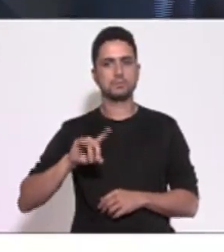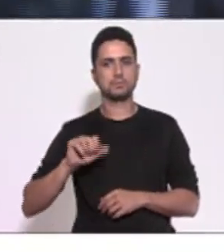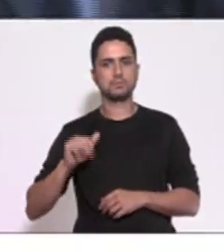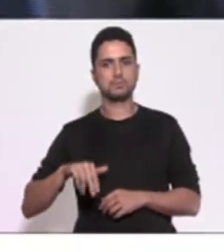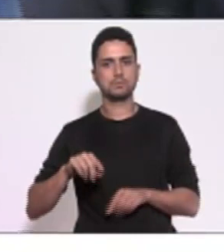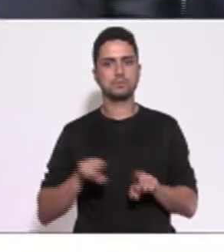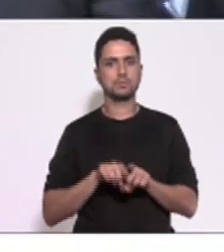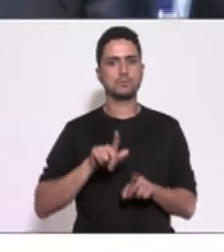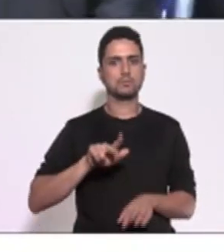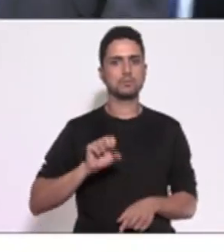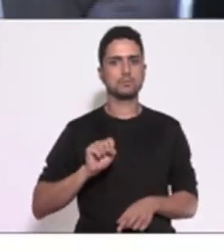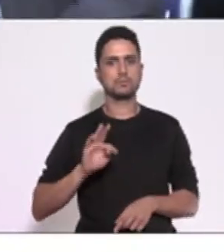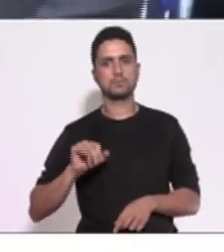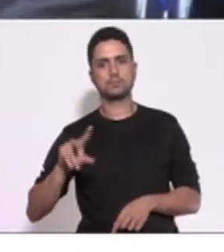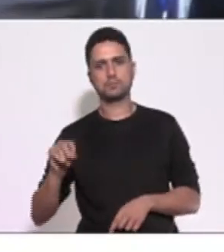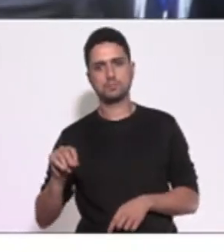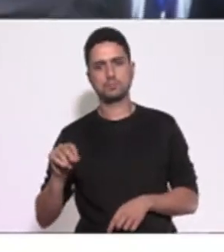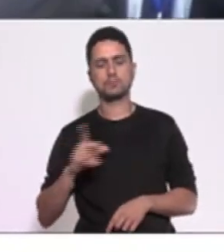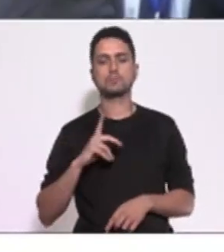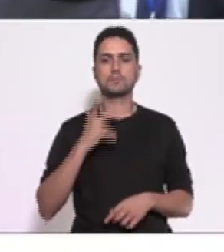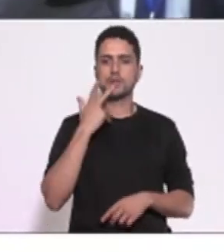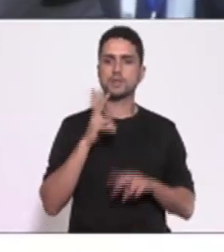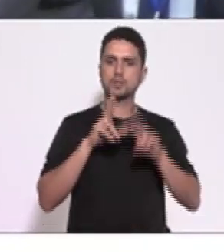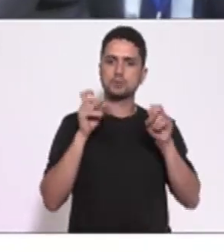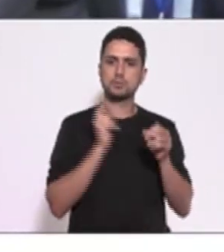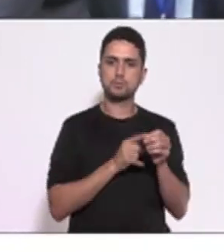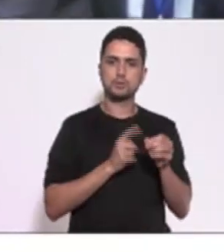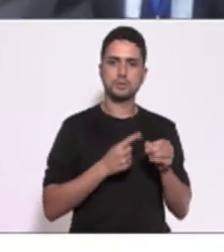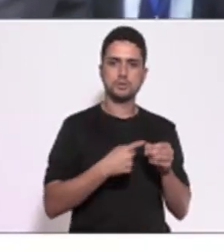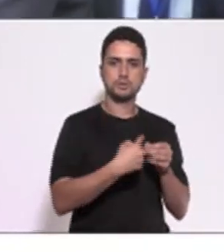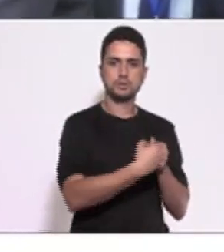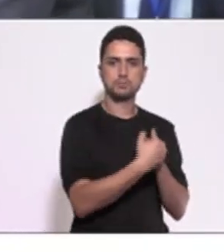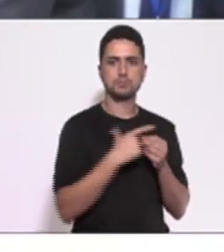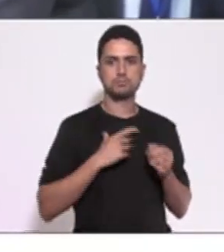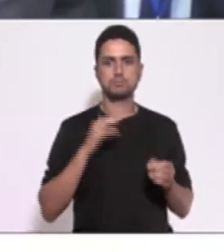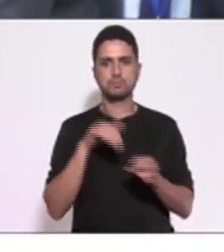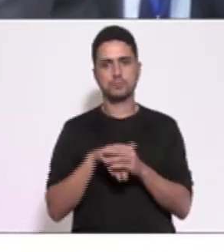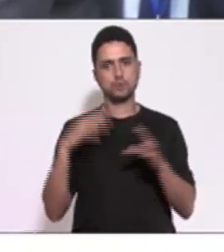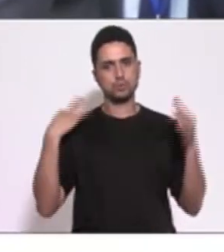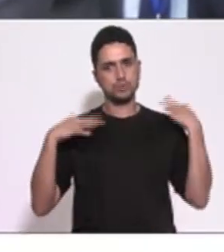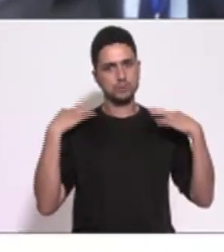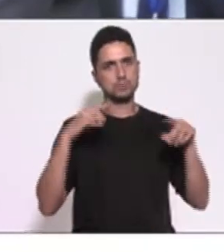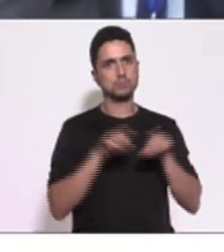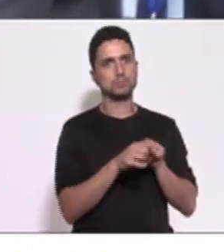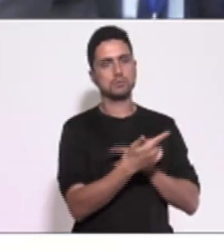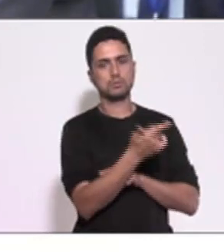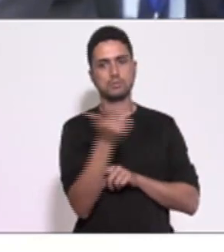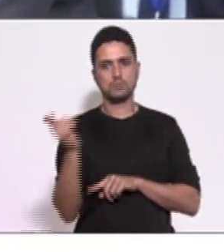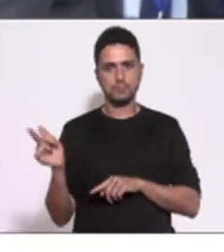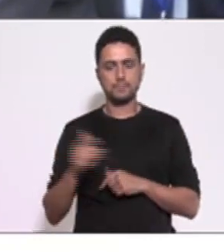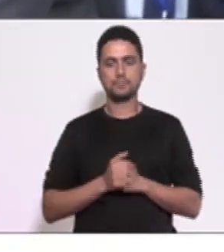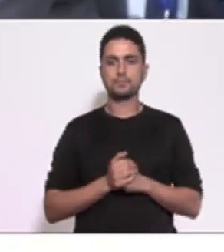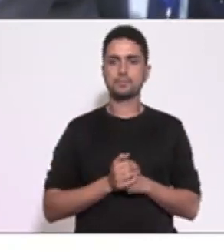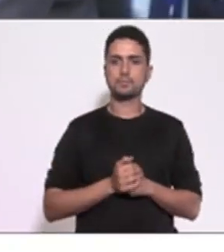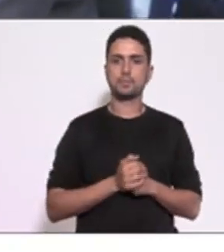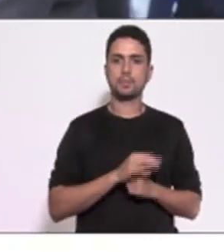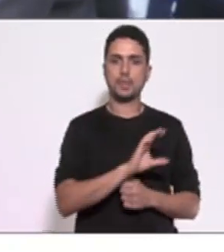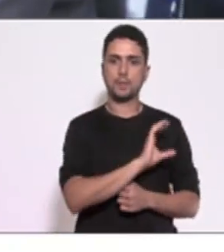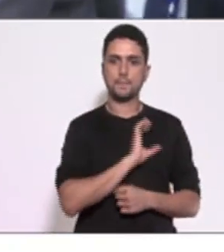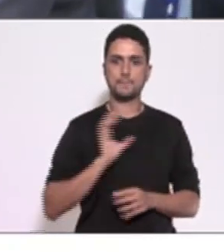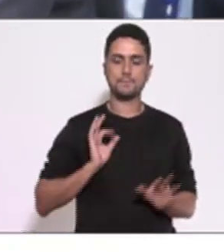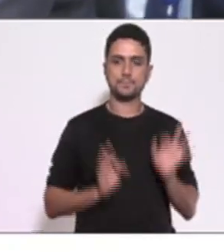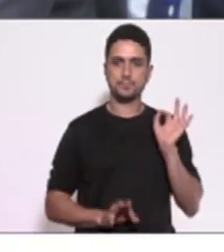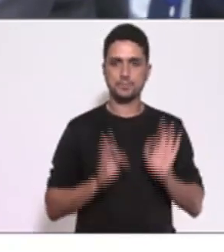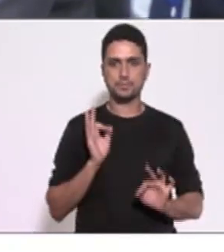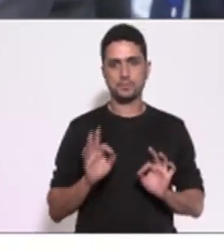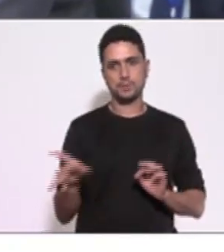Tutuca, que cria regras para a definição dos municípios de interesse turístico e dá outras providências. Pareceres das Comissões de Constituição e Justiça, da